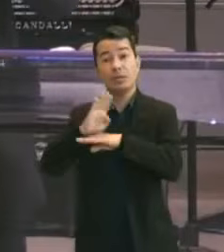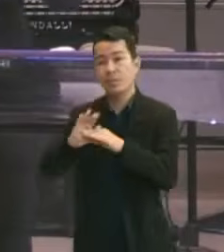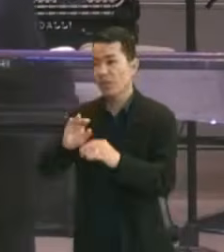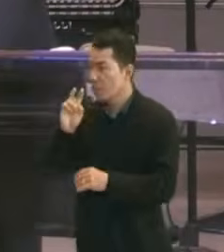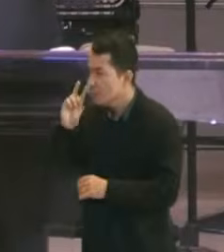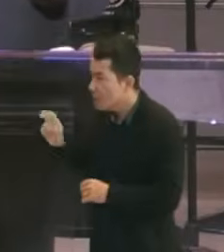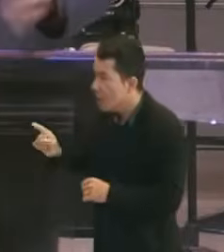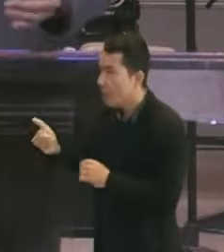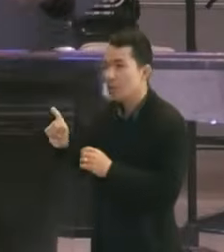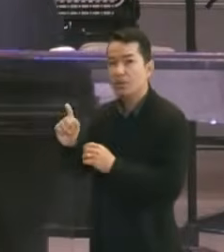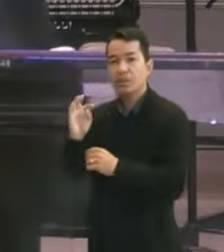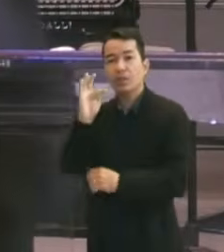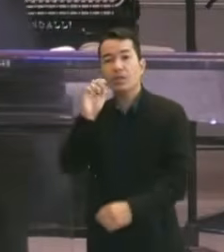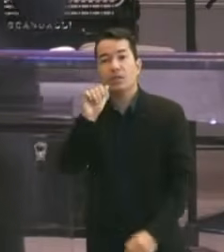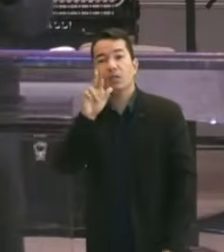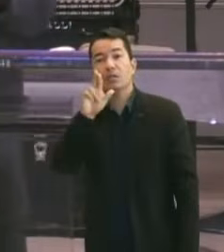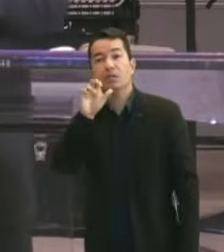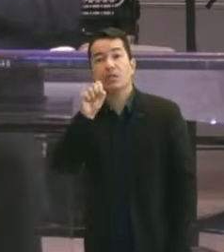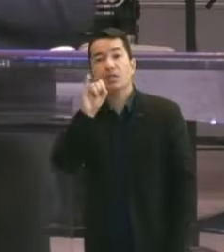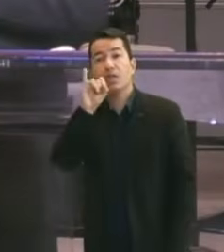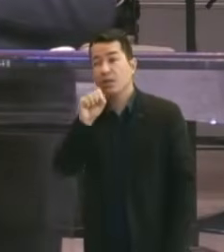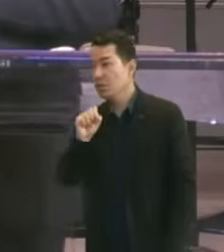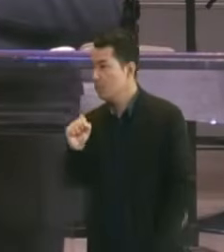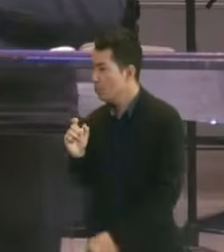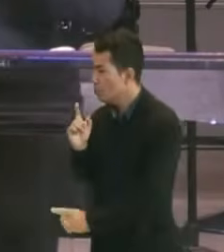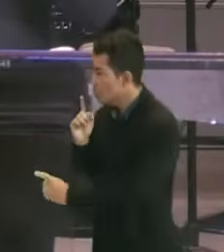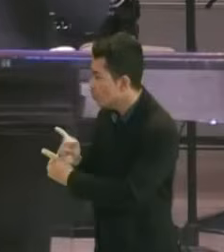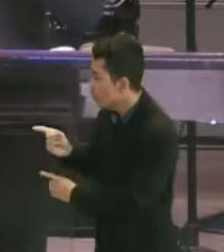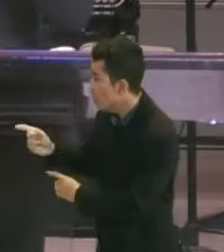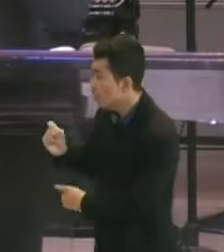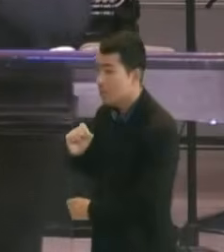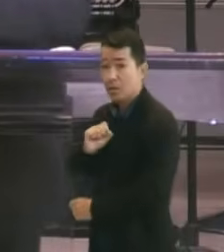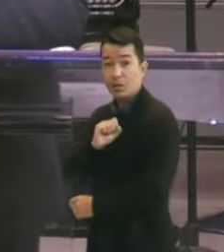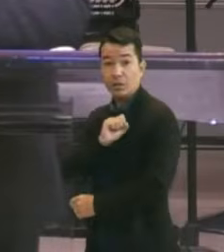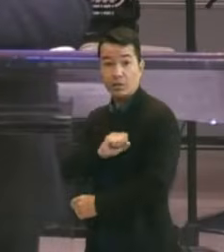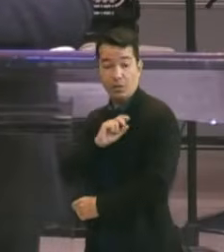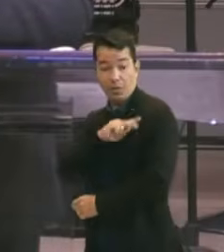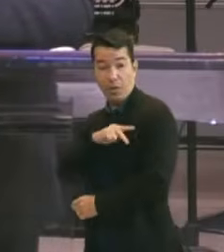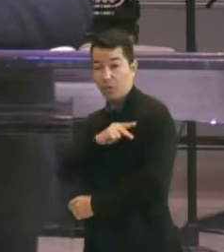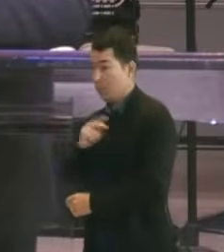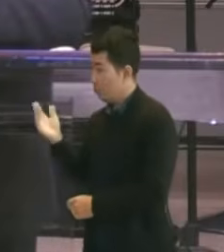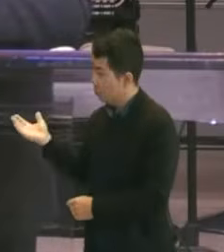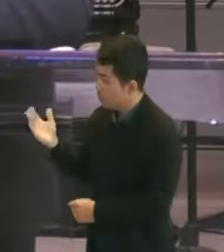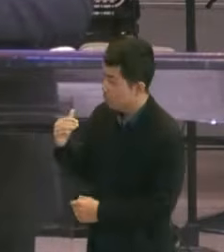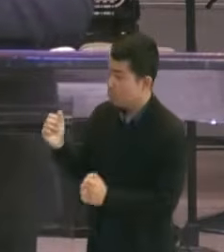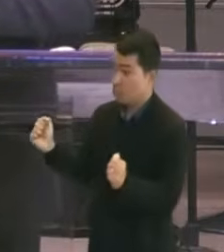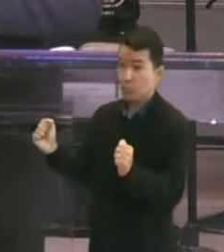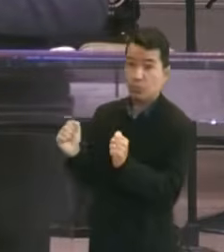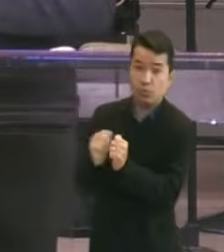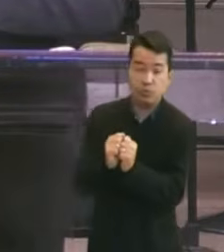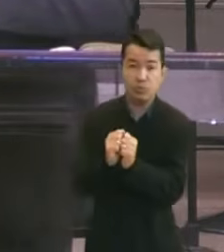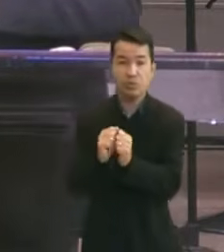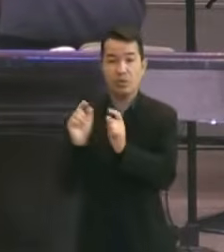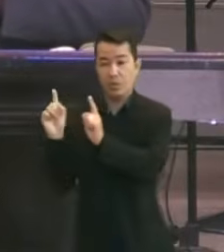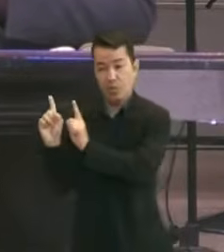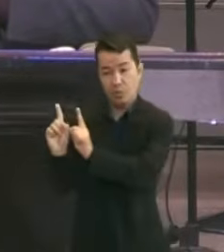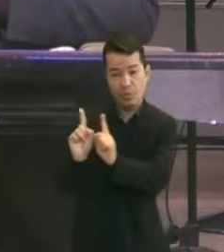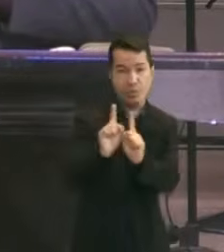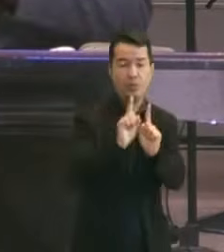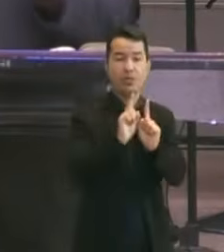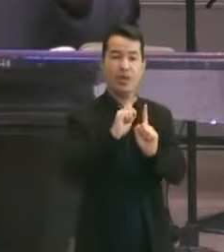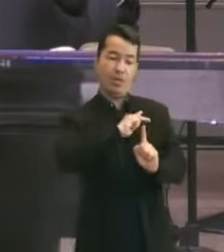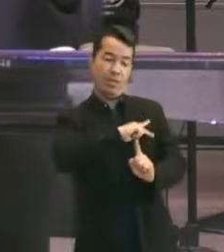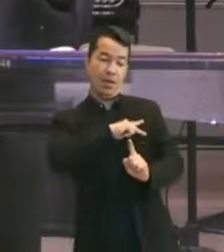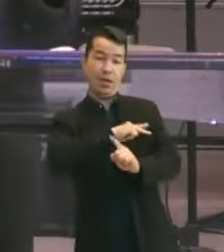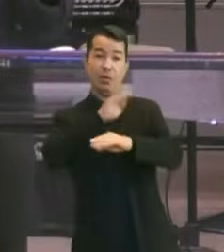Tendo-o encontrado, levou-o a Antioquia. E por todo um ano se reuniram naquela igreja e